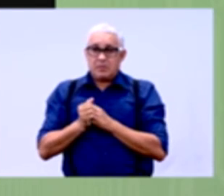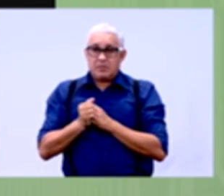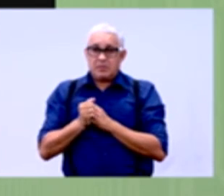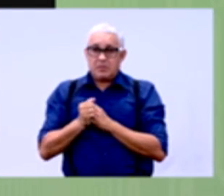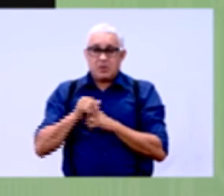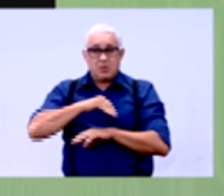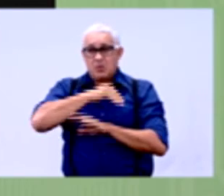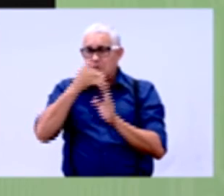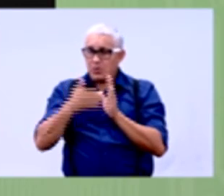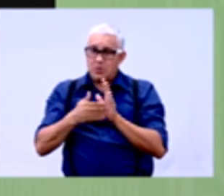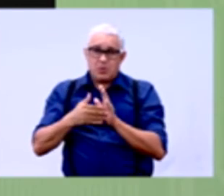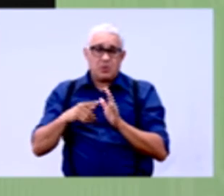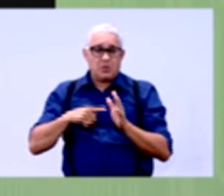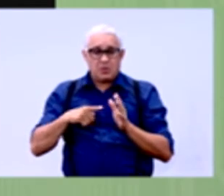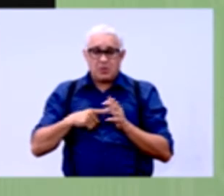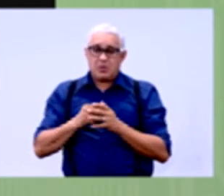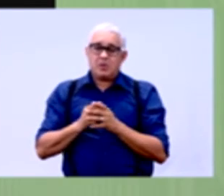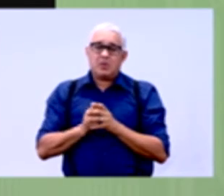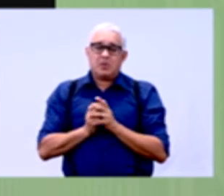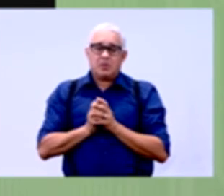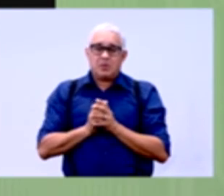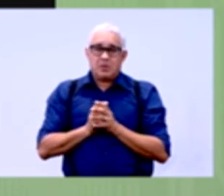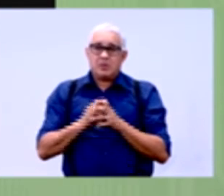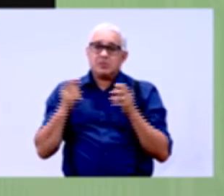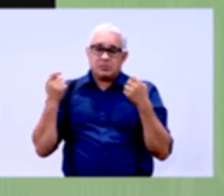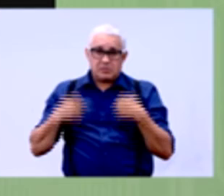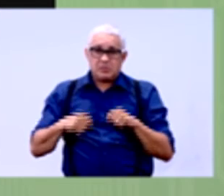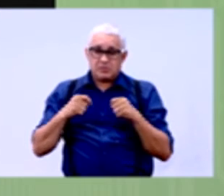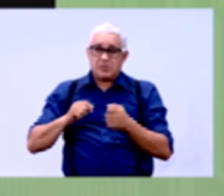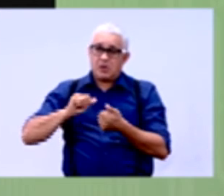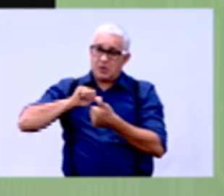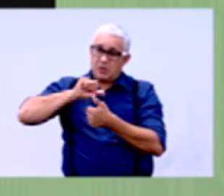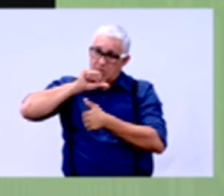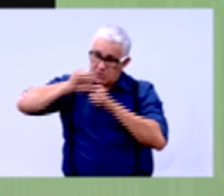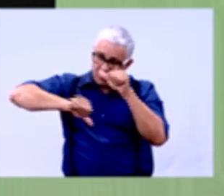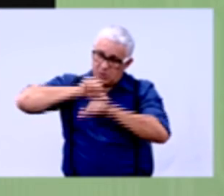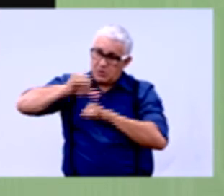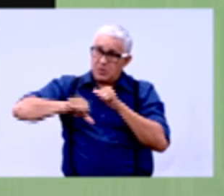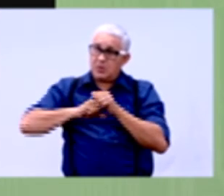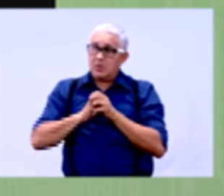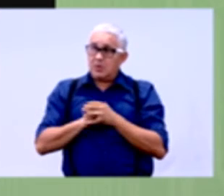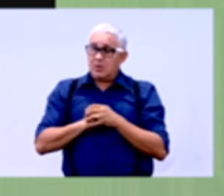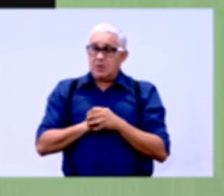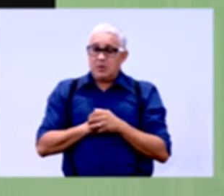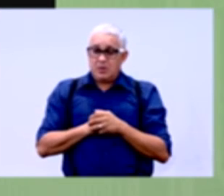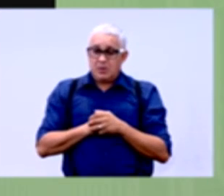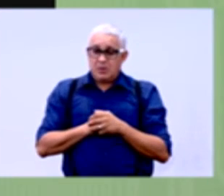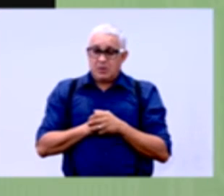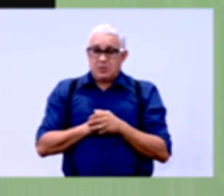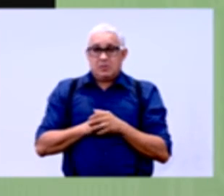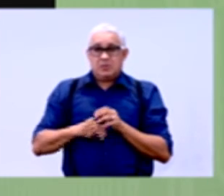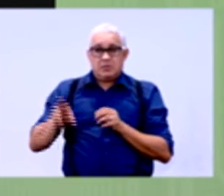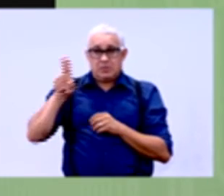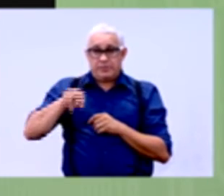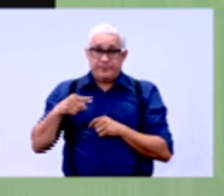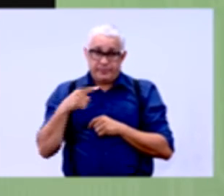Tudo que eu tiver tudo que for necessário alterar para o